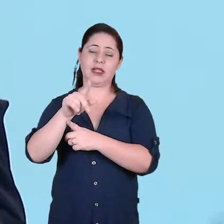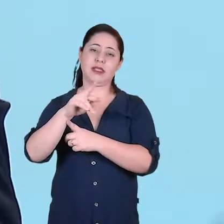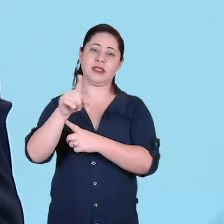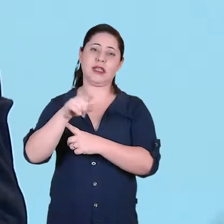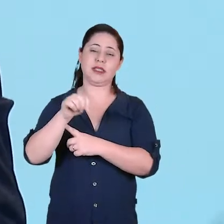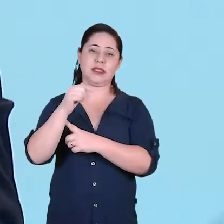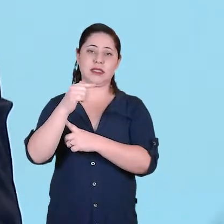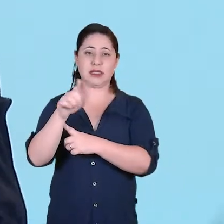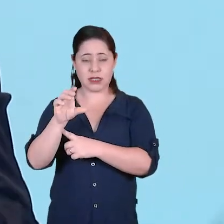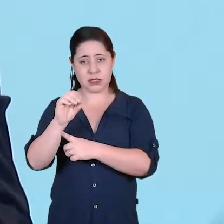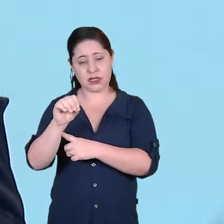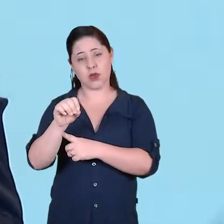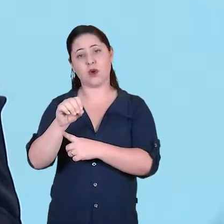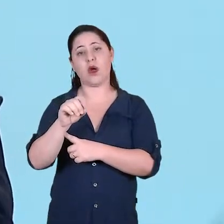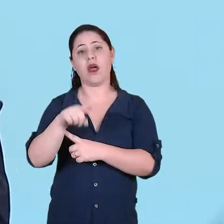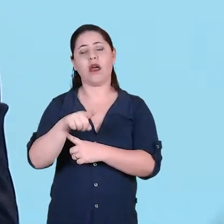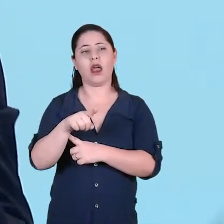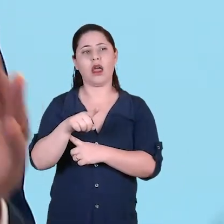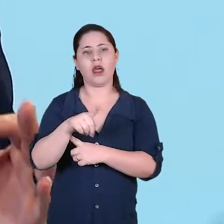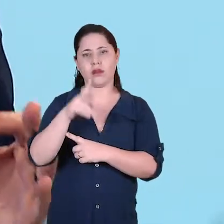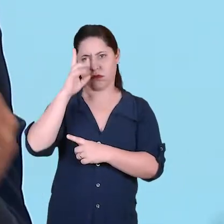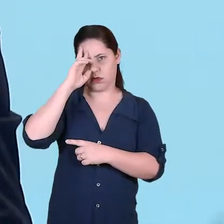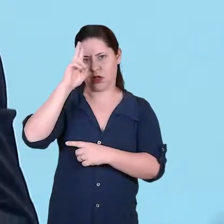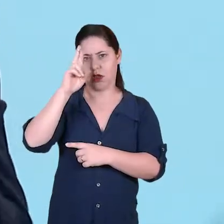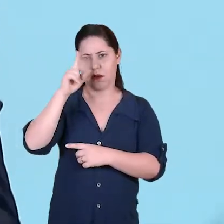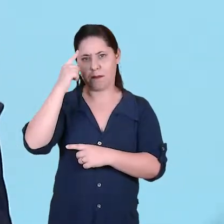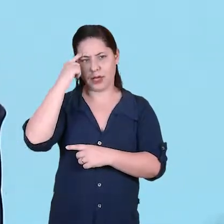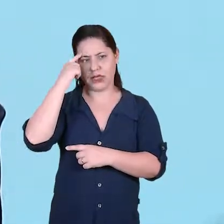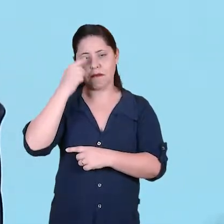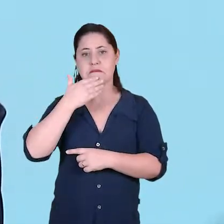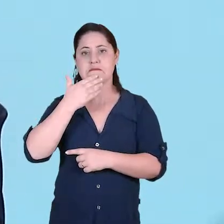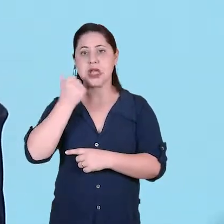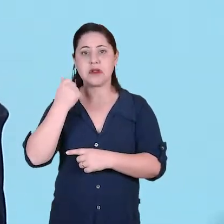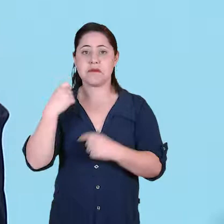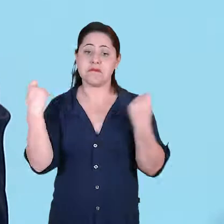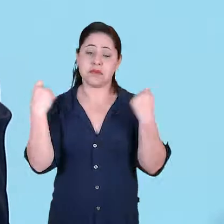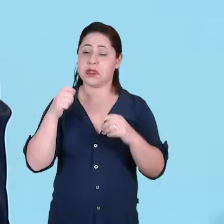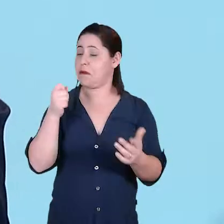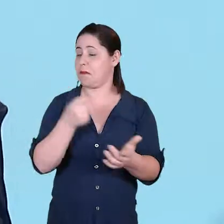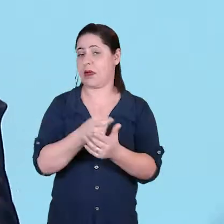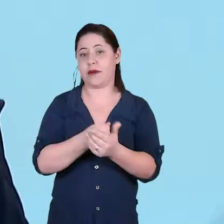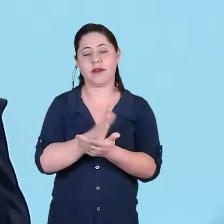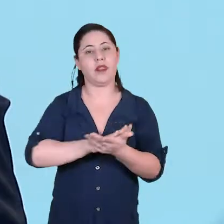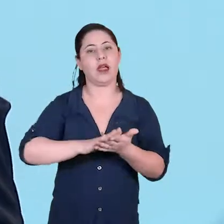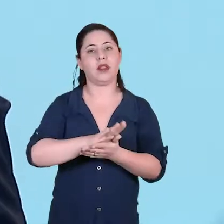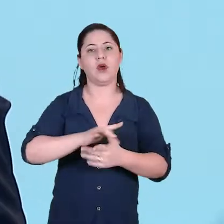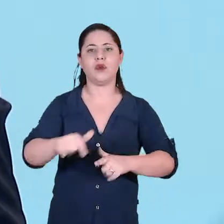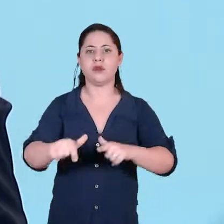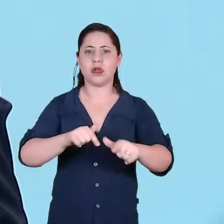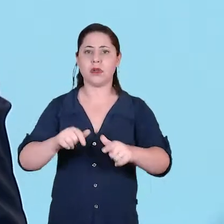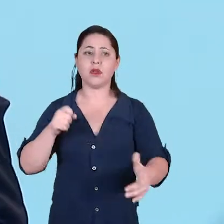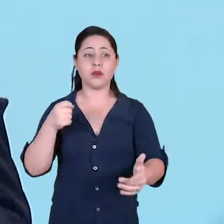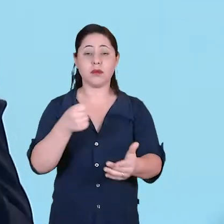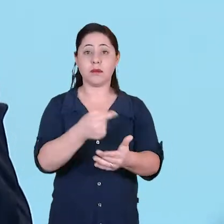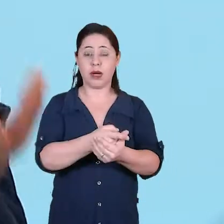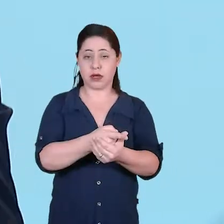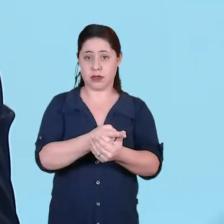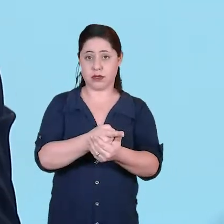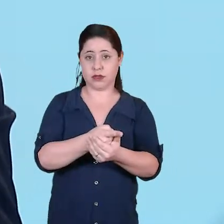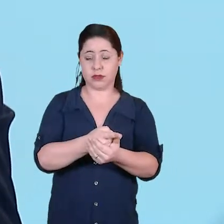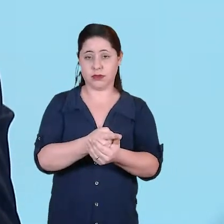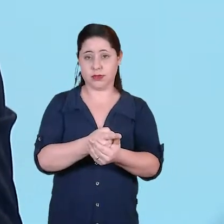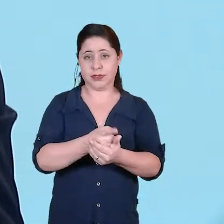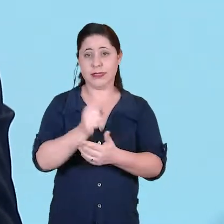sistema em que o patrão acha ótimo, porque ele não vai precisar contribuir, né? O trabalhador contribui e